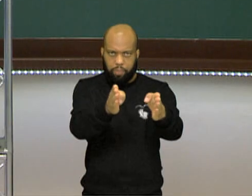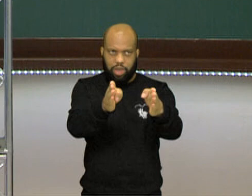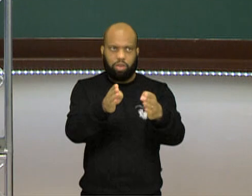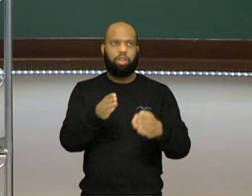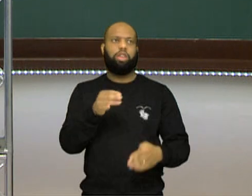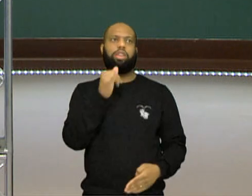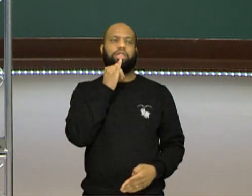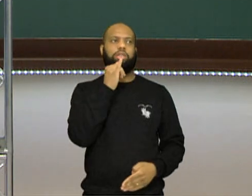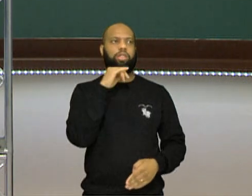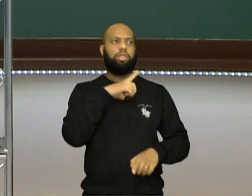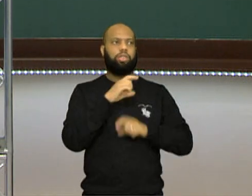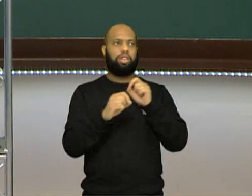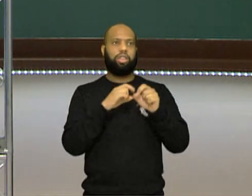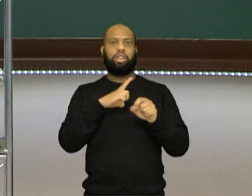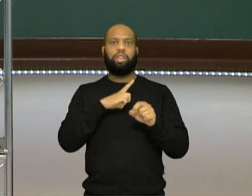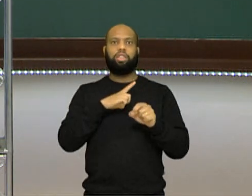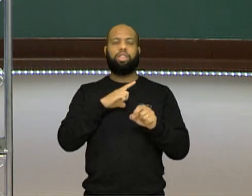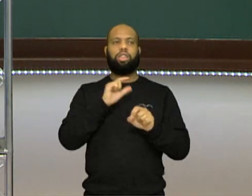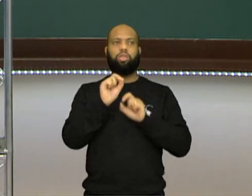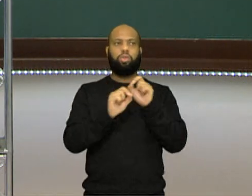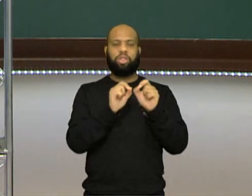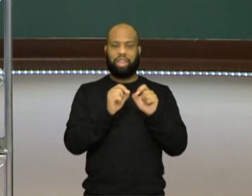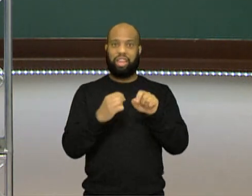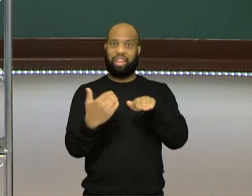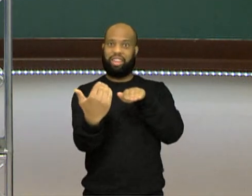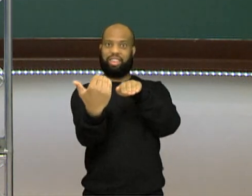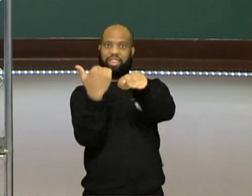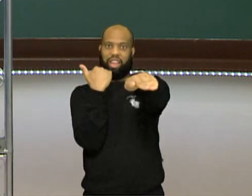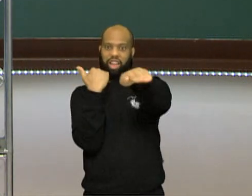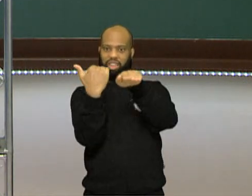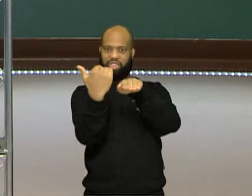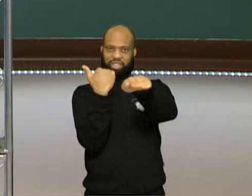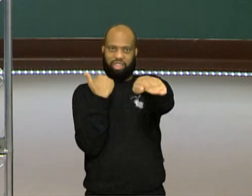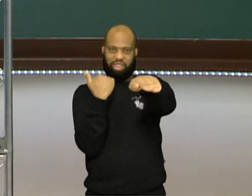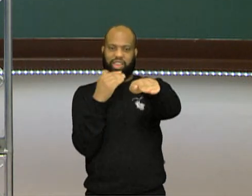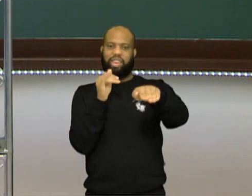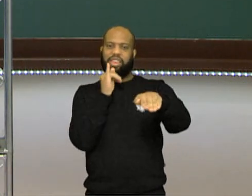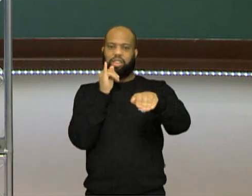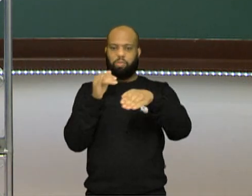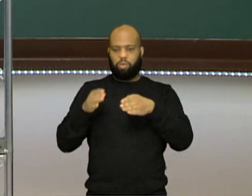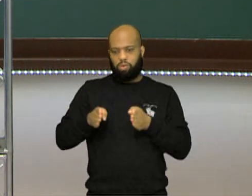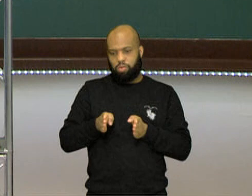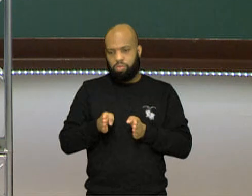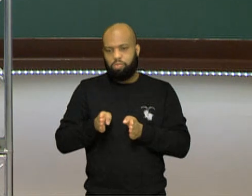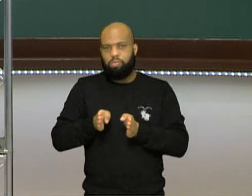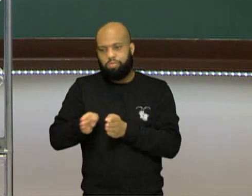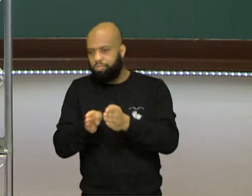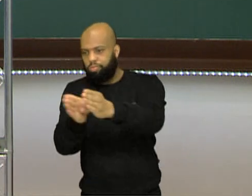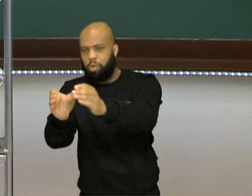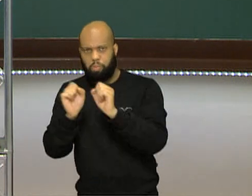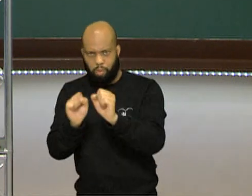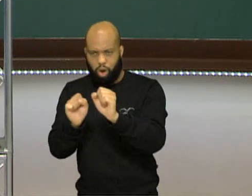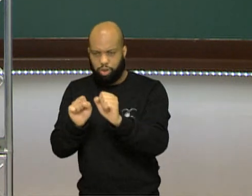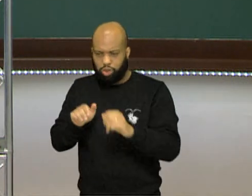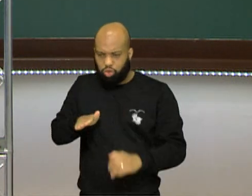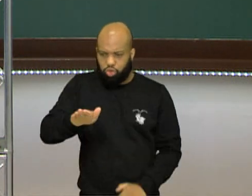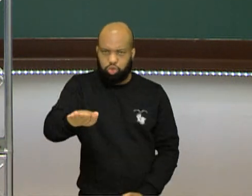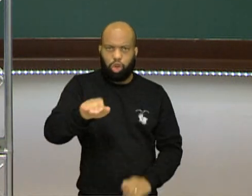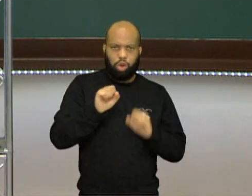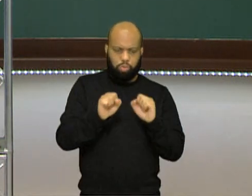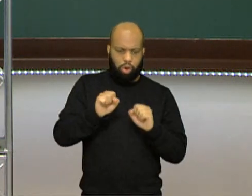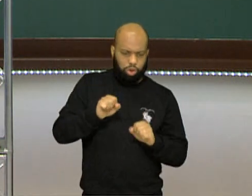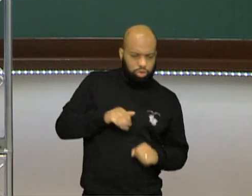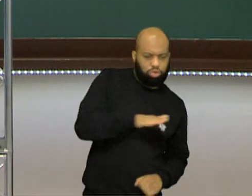rua, nós temos o sentido da via. Então, para onde a gente vai? Eu posso ir contramão ou na mão. E